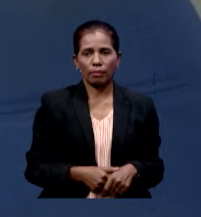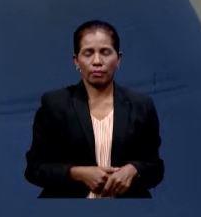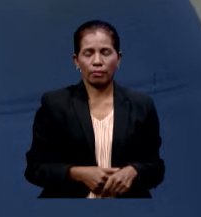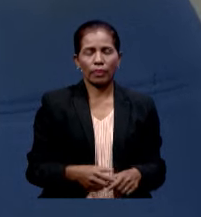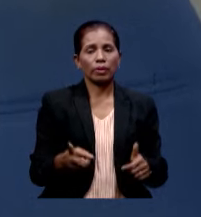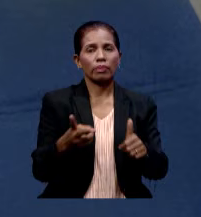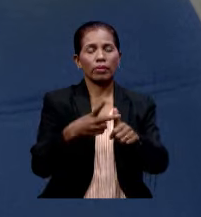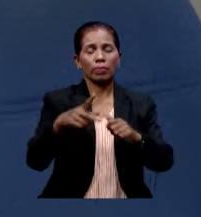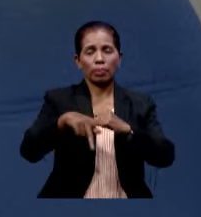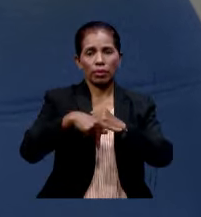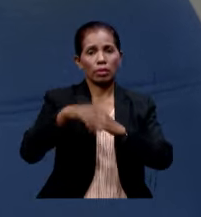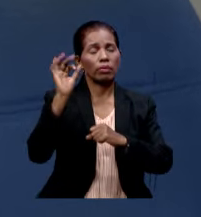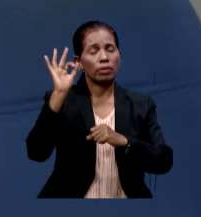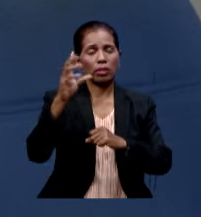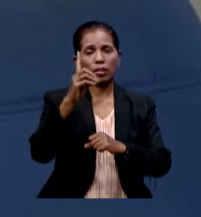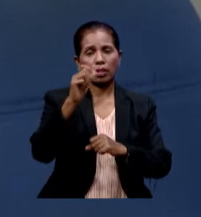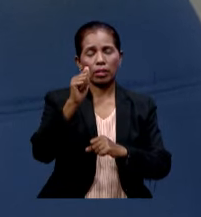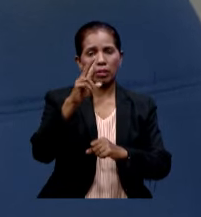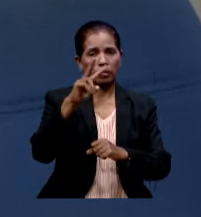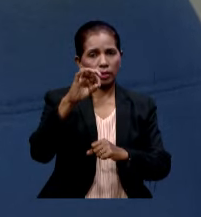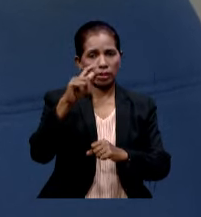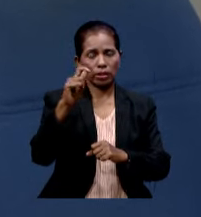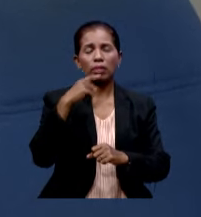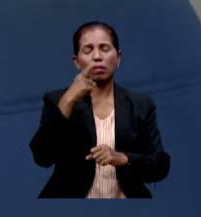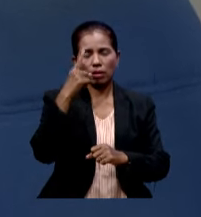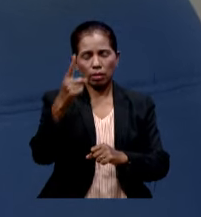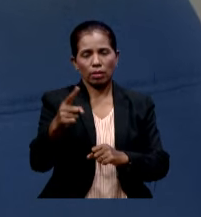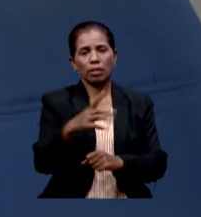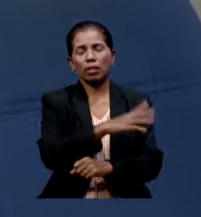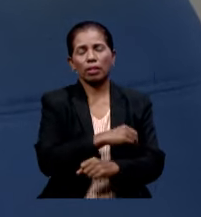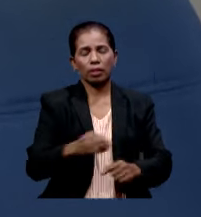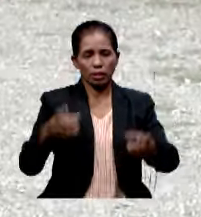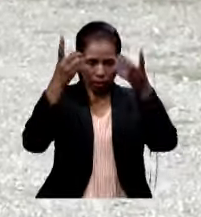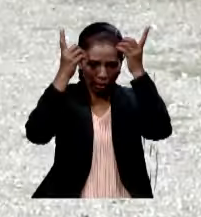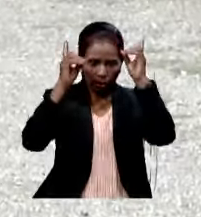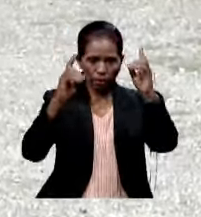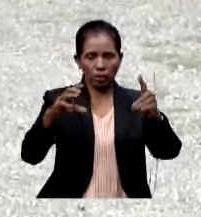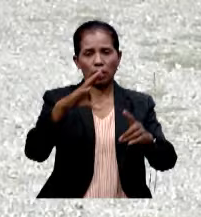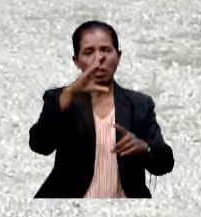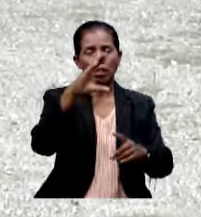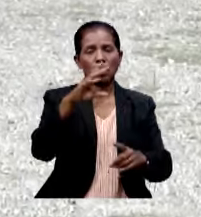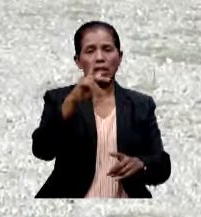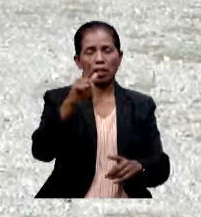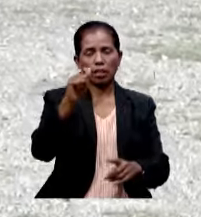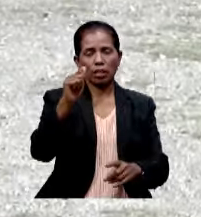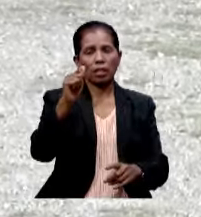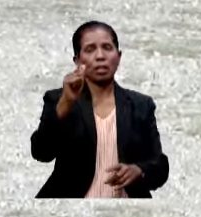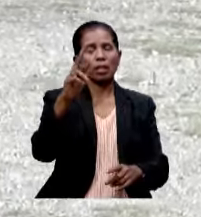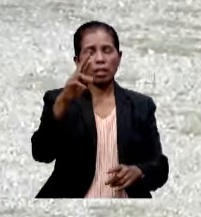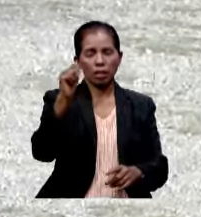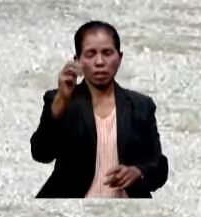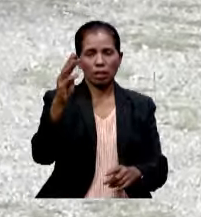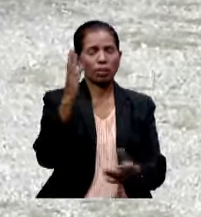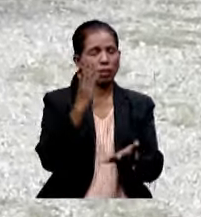Vice-chefe bancada Fretilin, David Dias Mandati, considera decisão Comissão Reguladora Artes Marciais ka CRAM kona ba atu